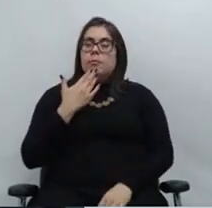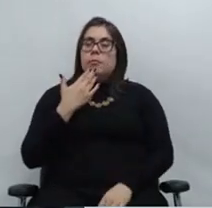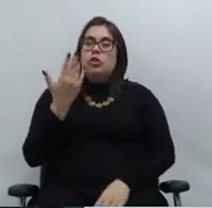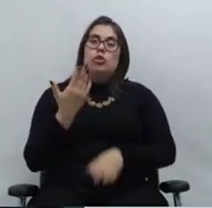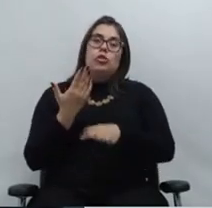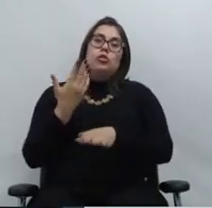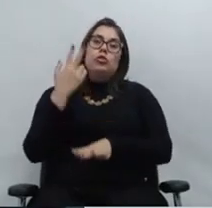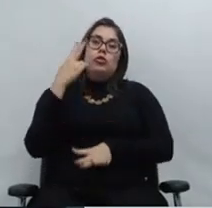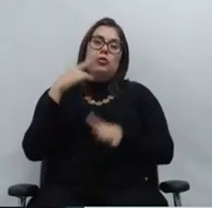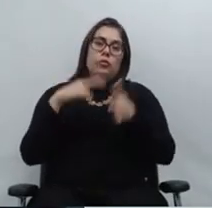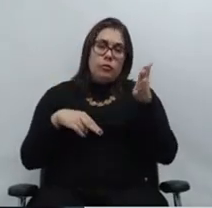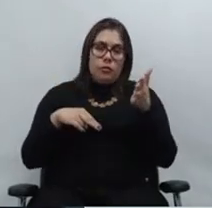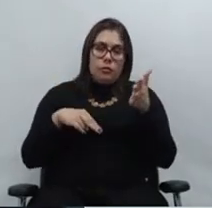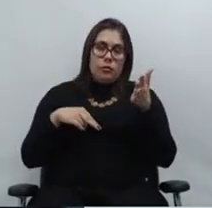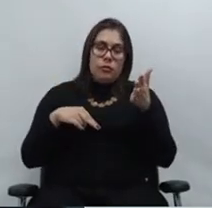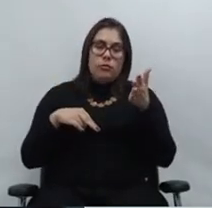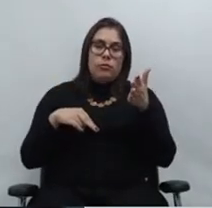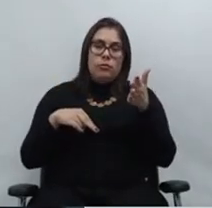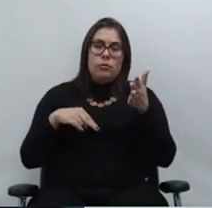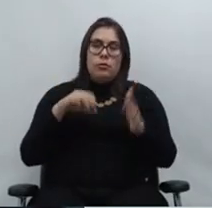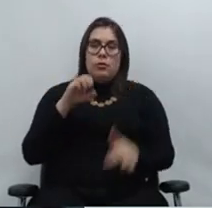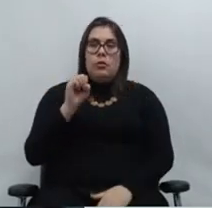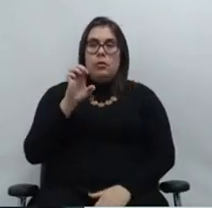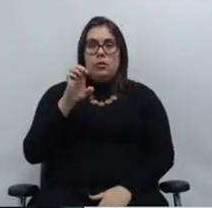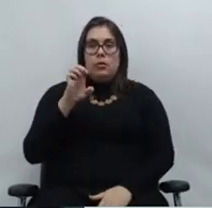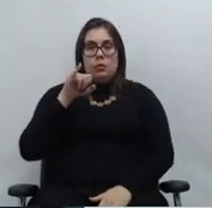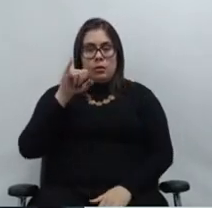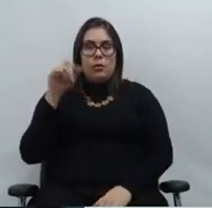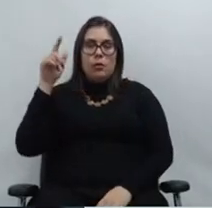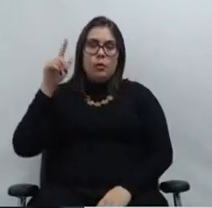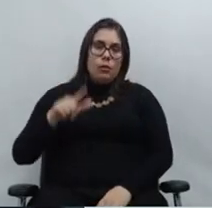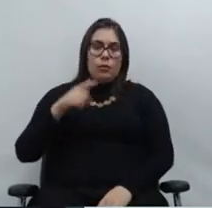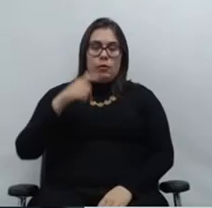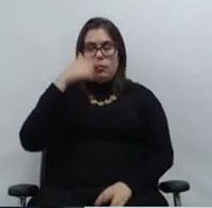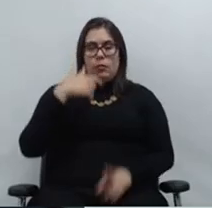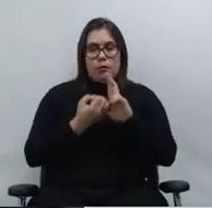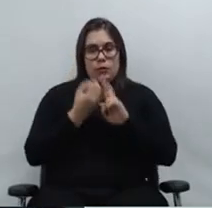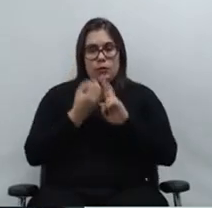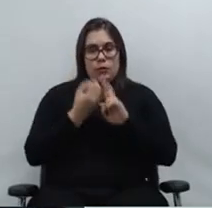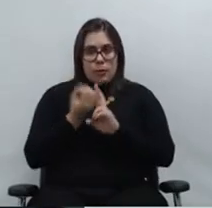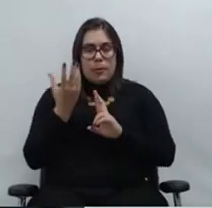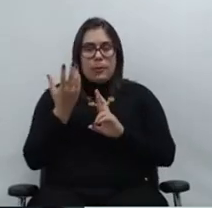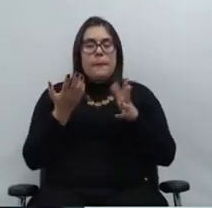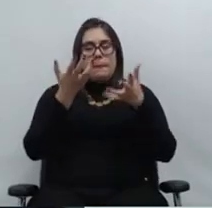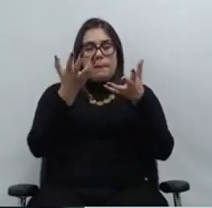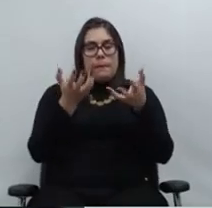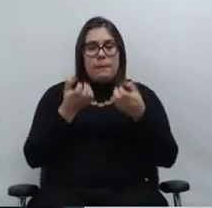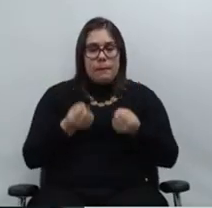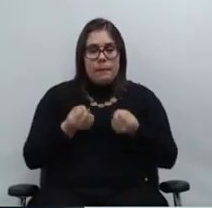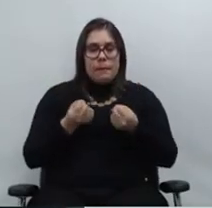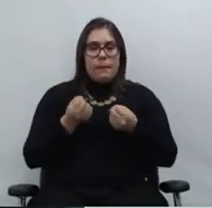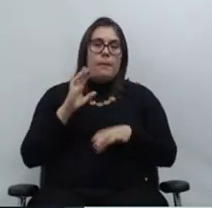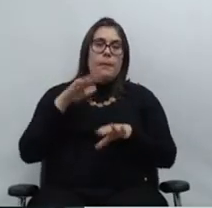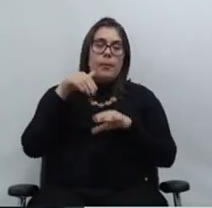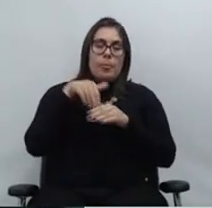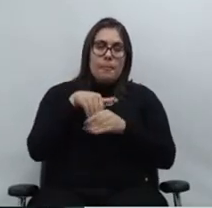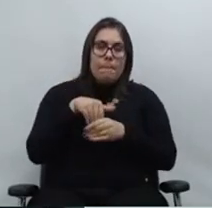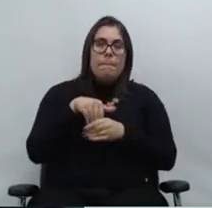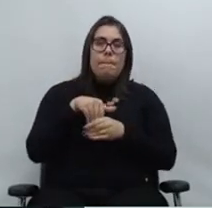vista. Ato contínuo, o presente processo SEI foi redistribuído para minha relatoria. Acolho parcialmente o voto muito